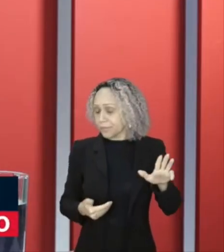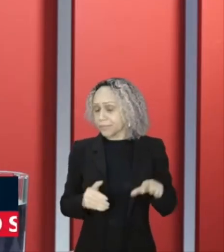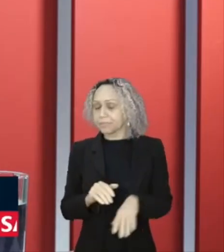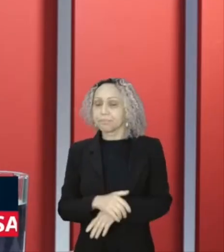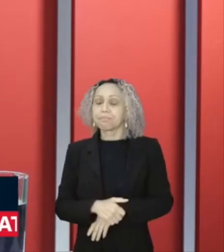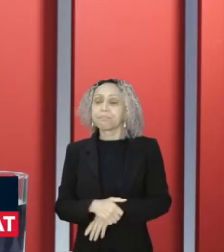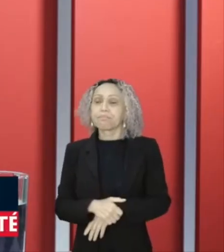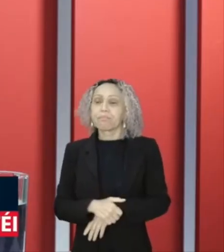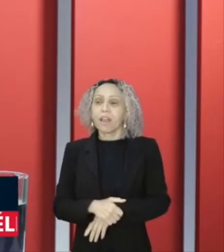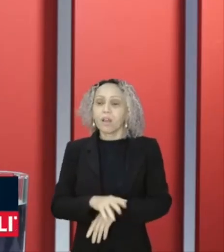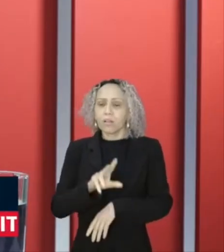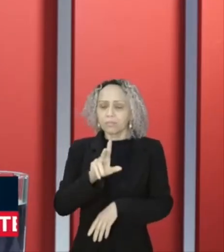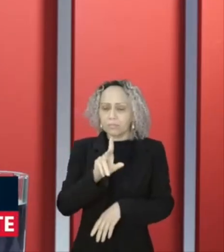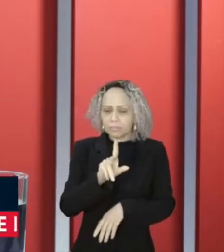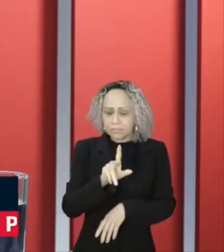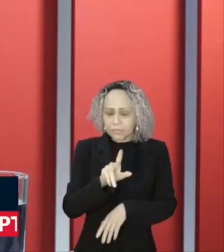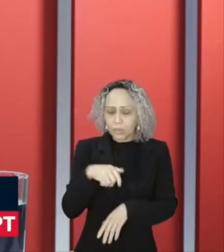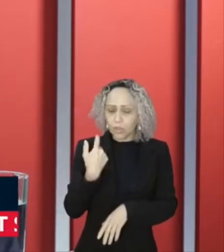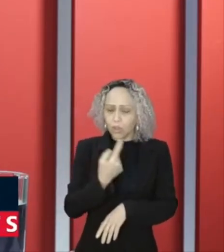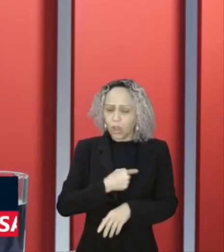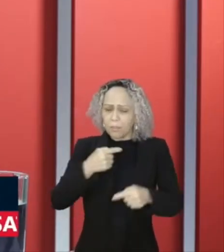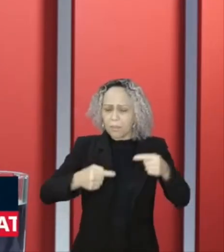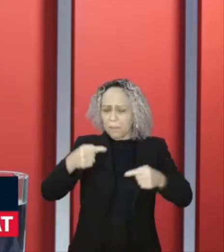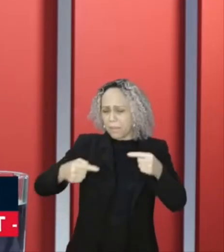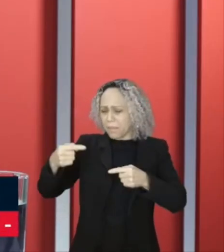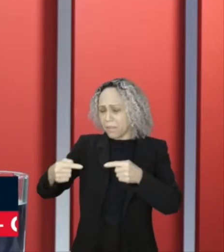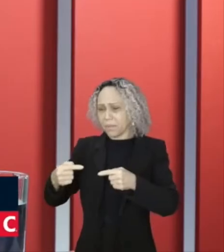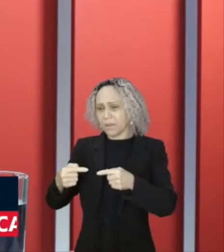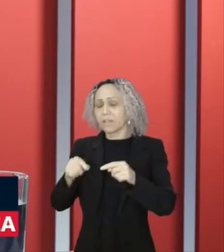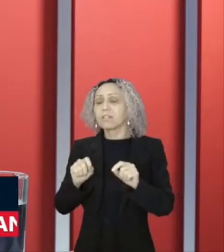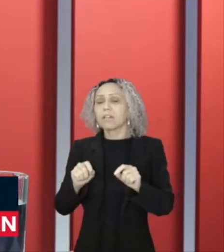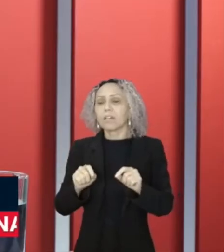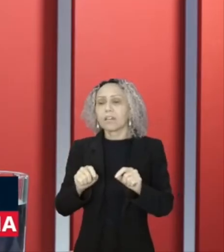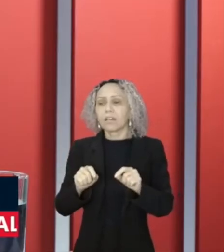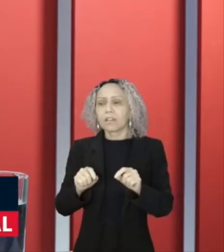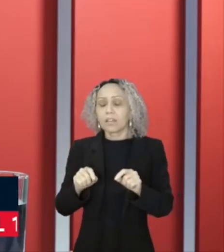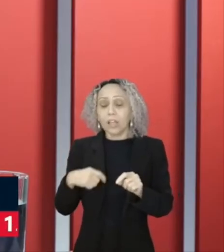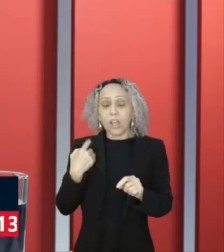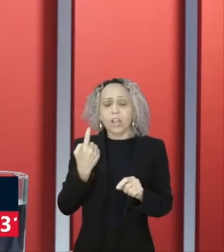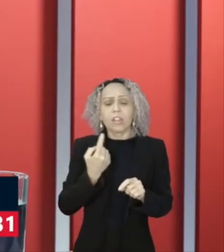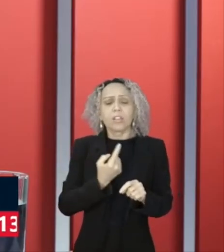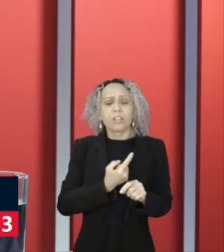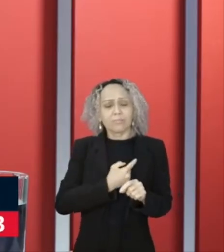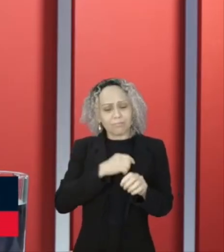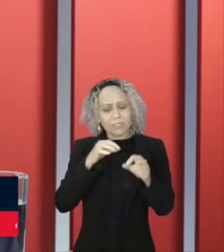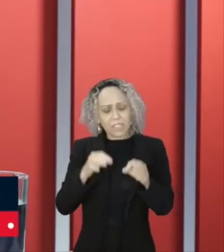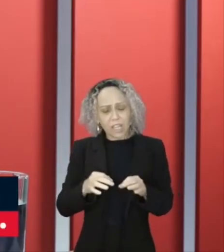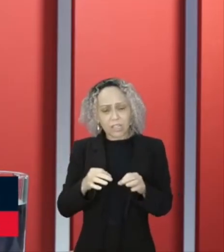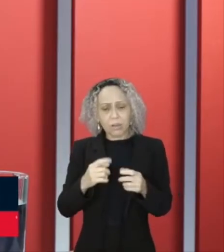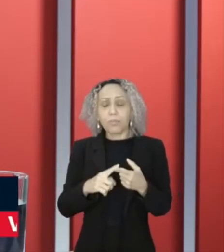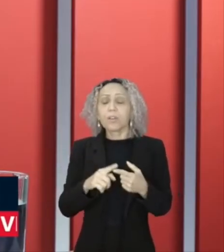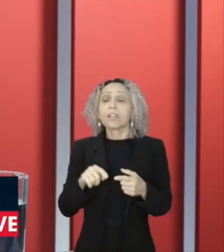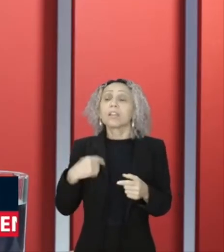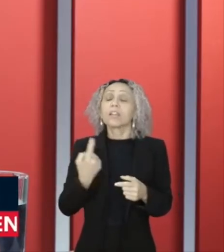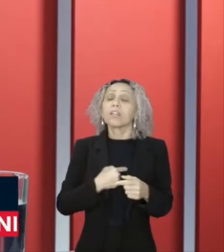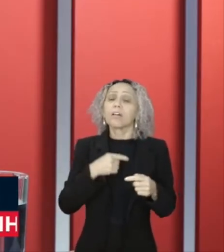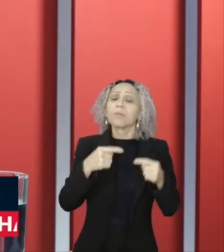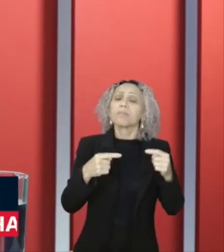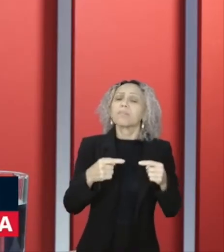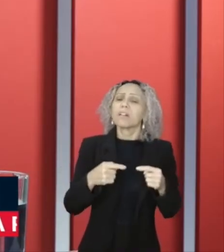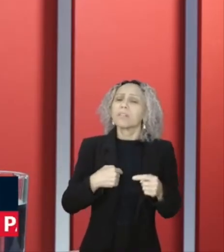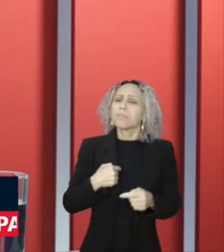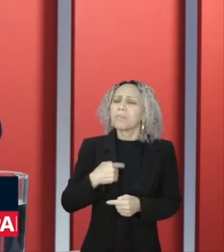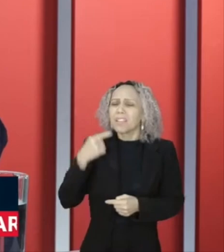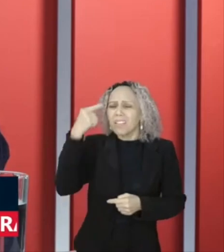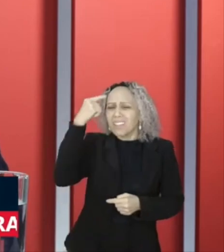massificamos esse debate e se justificou plenamente, porque nós recuperamos a capacidade de pensar o país ali